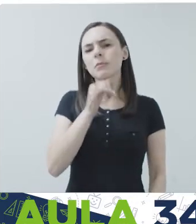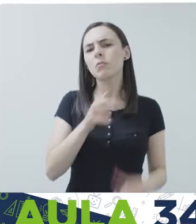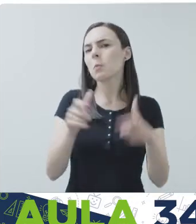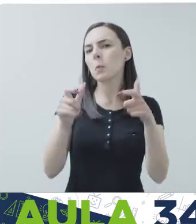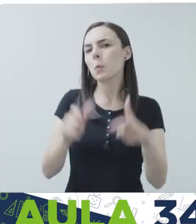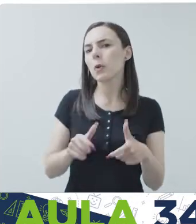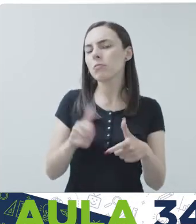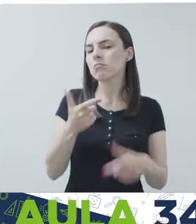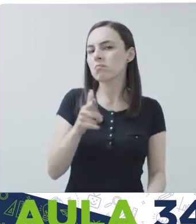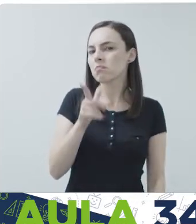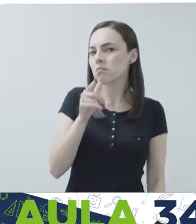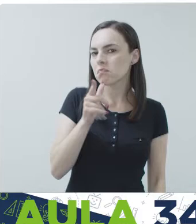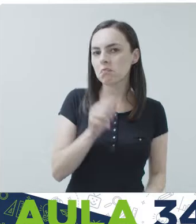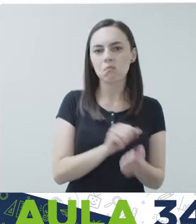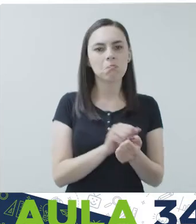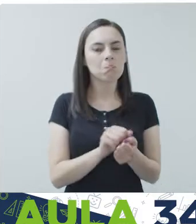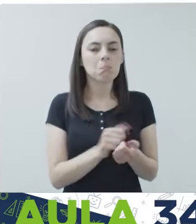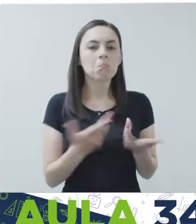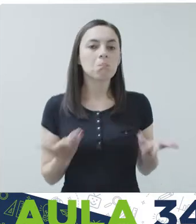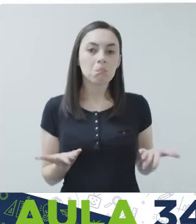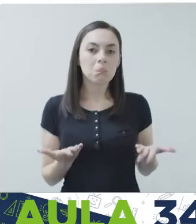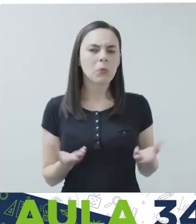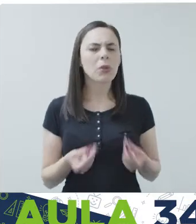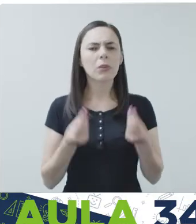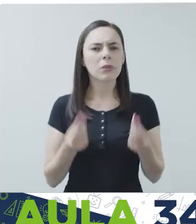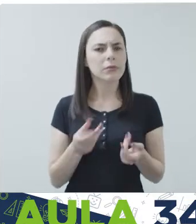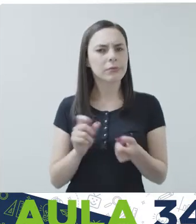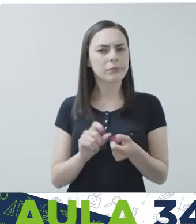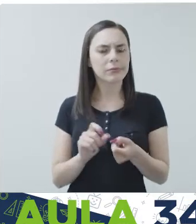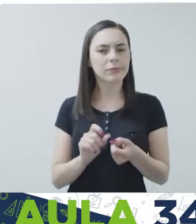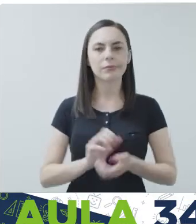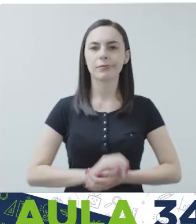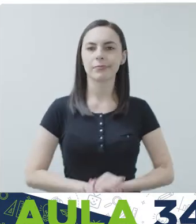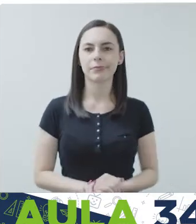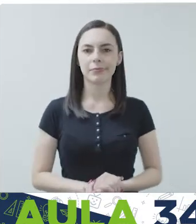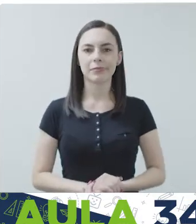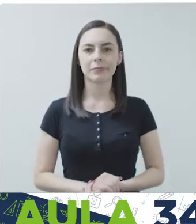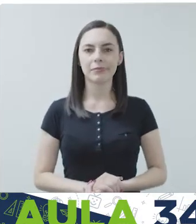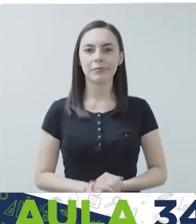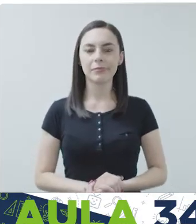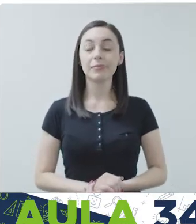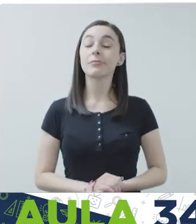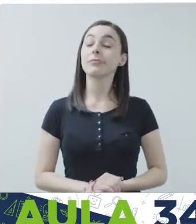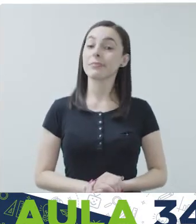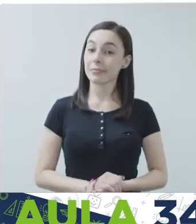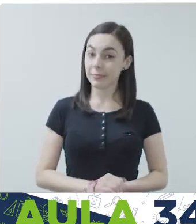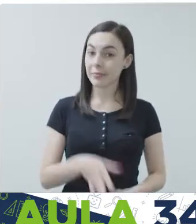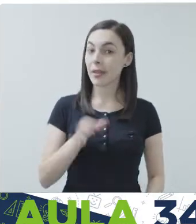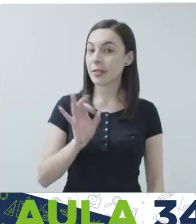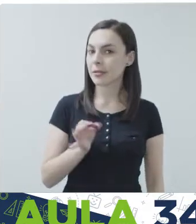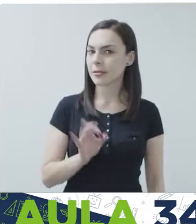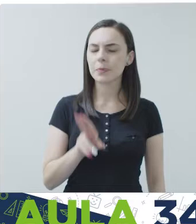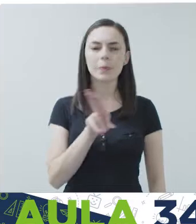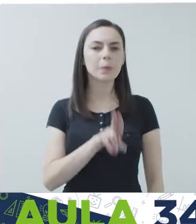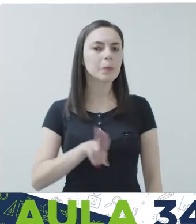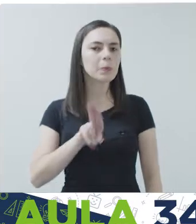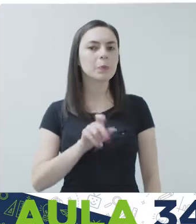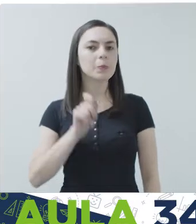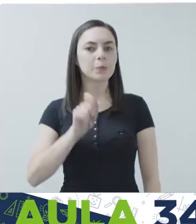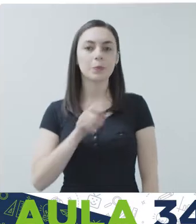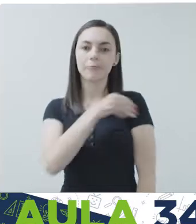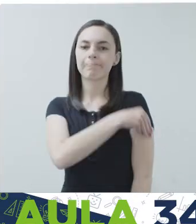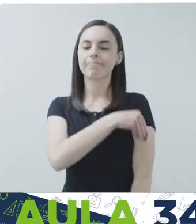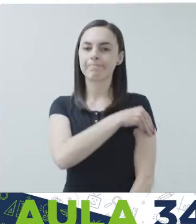não podemos lavar as mãos com água e sabão, como é que nós podemos fazer? Isso mesmo, nós podemos utilizar